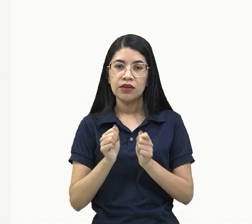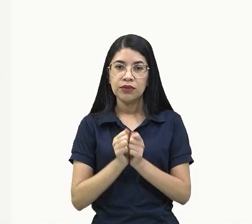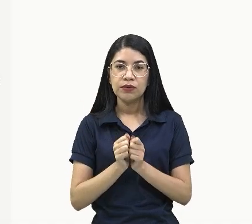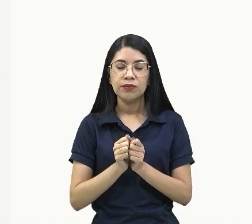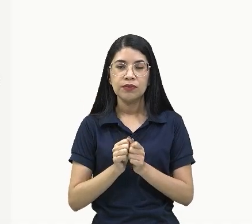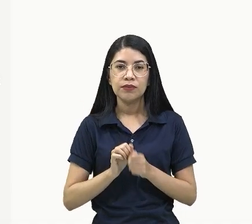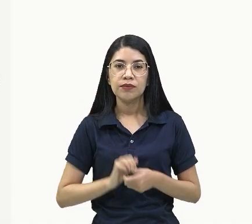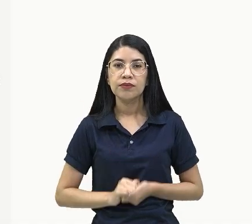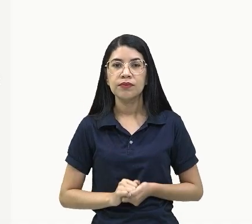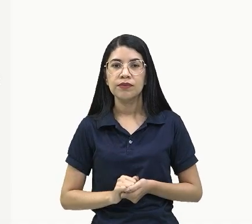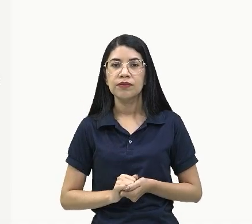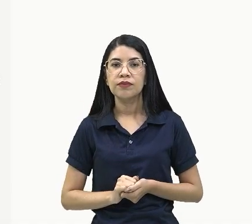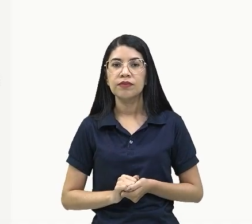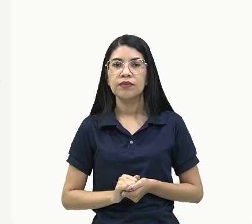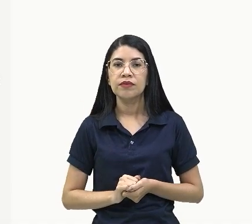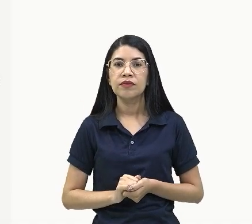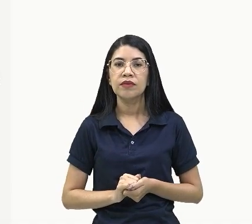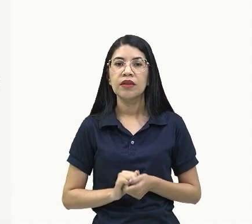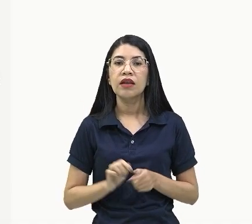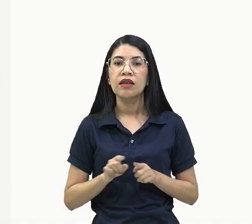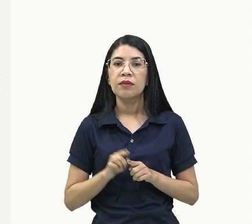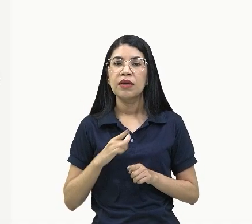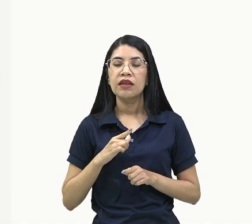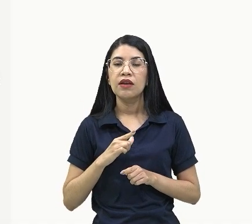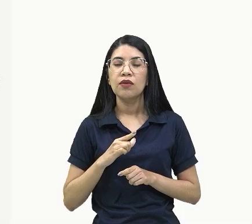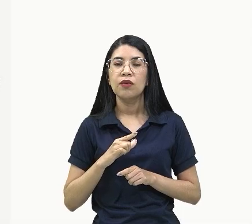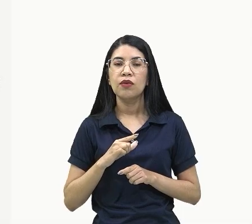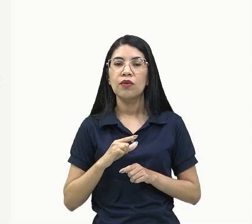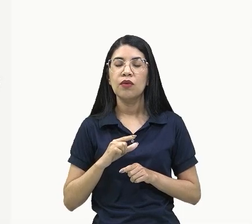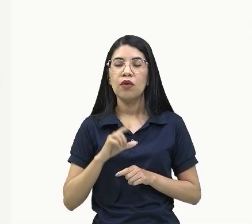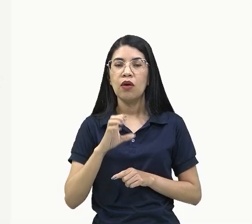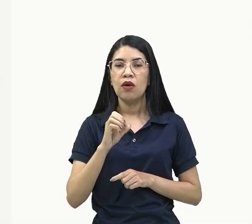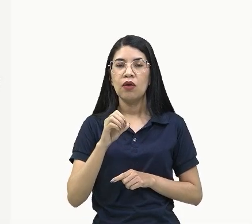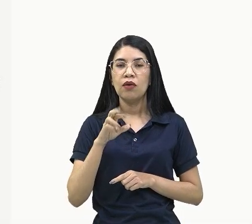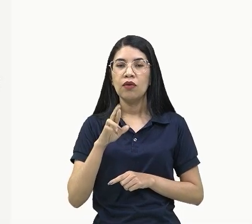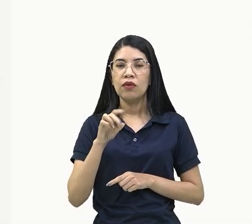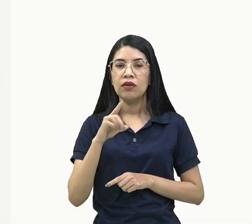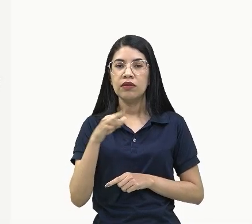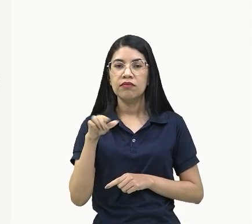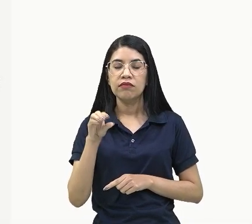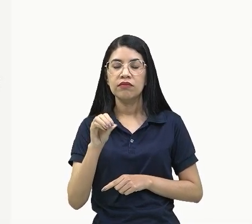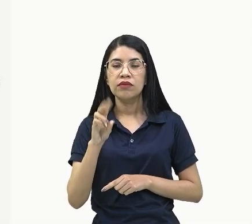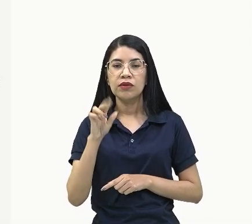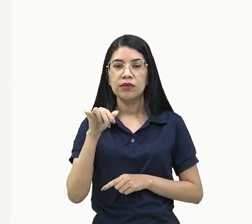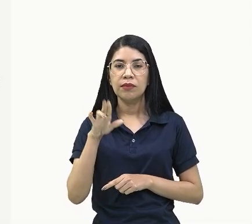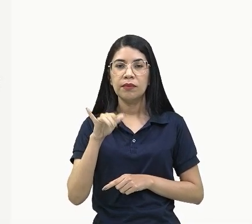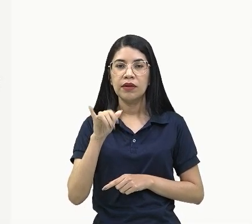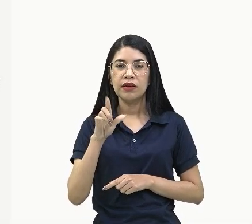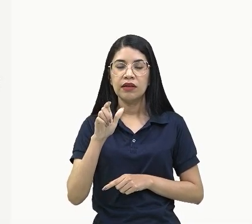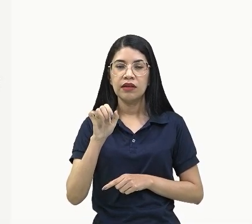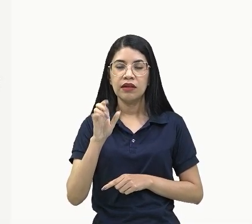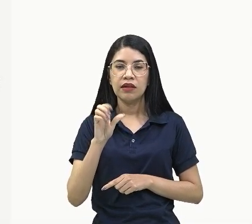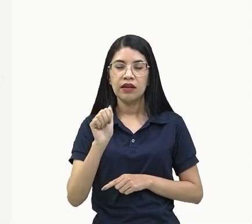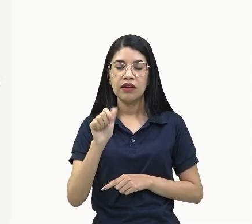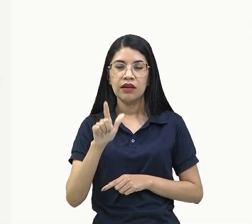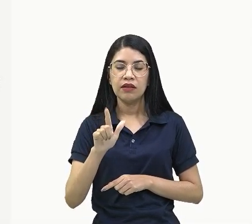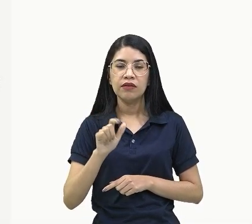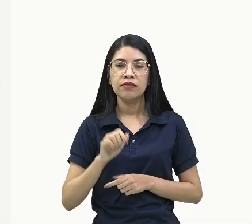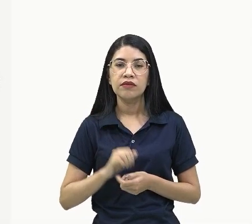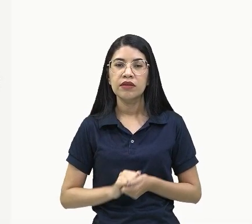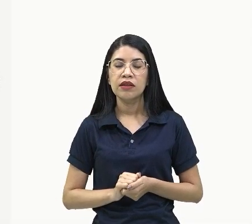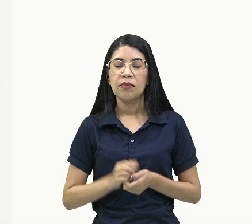Além disso, nós temos na imagem o cordão umbilical. Vejam só, então, que os vasos sanguíneos que compõem, né,